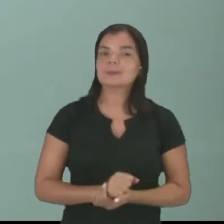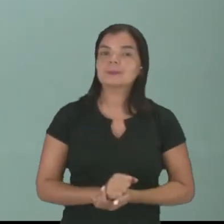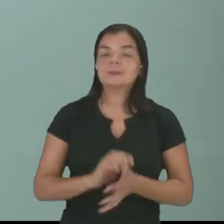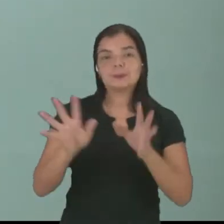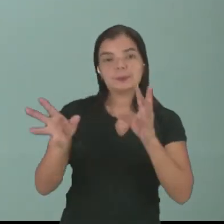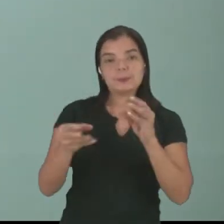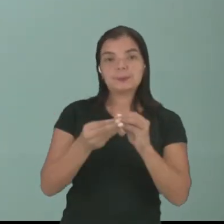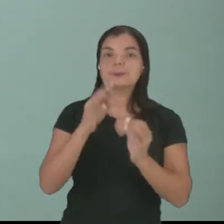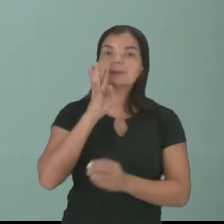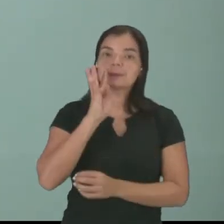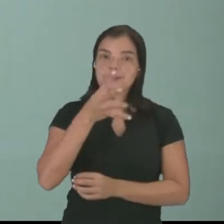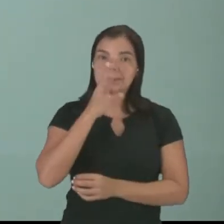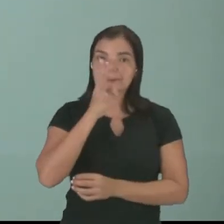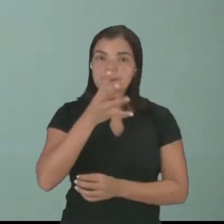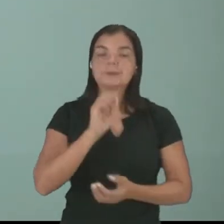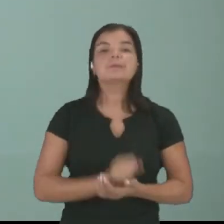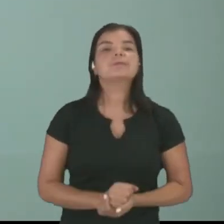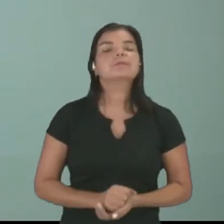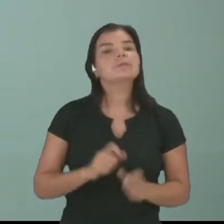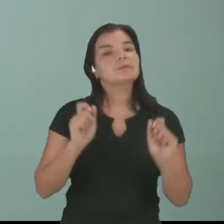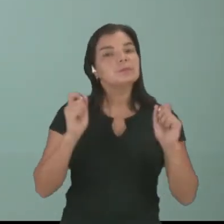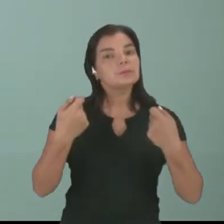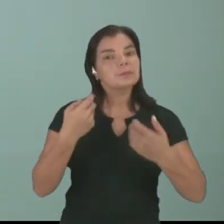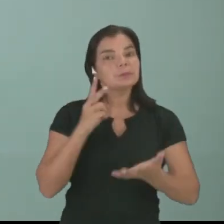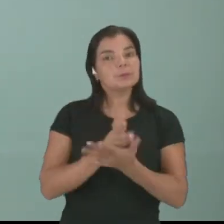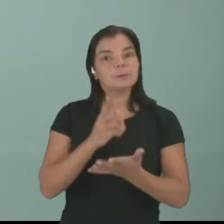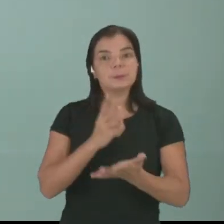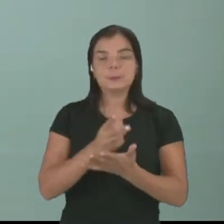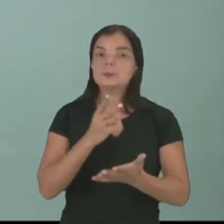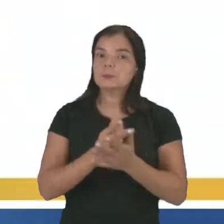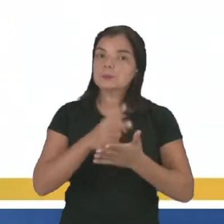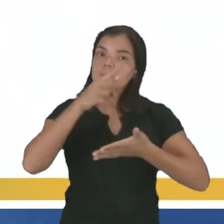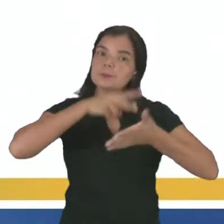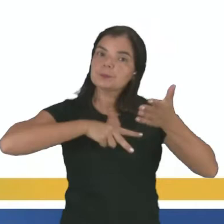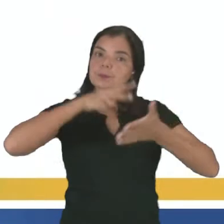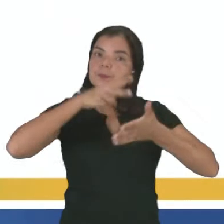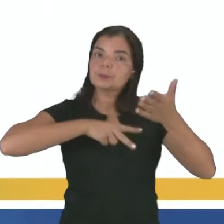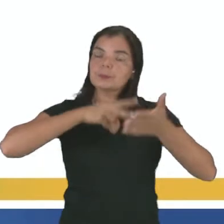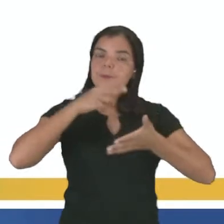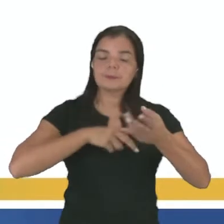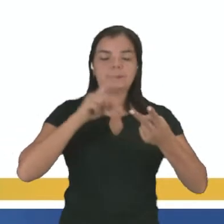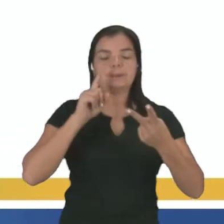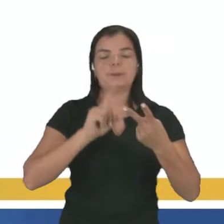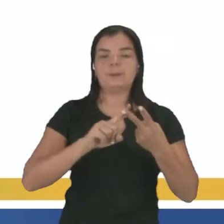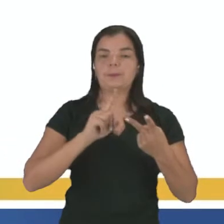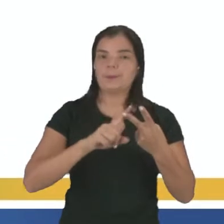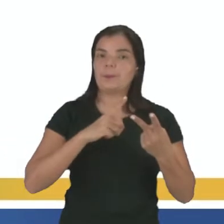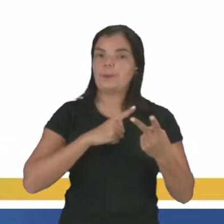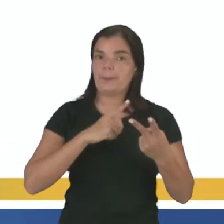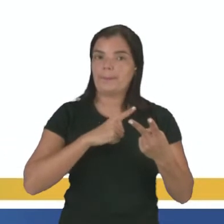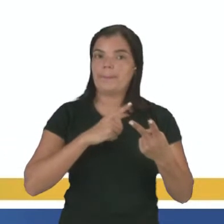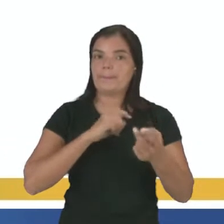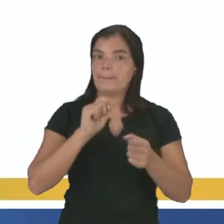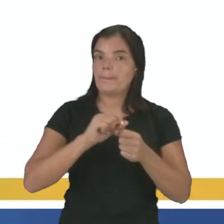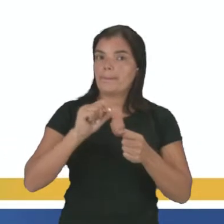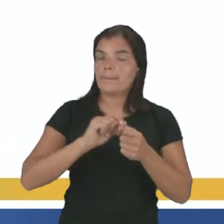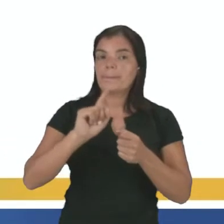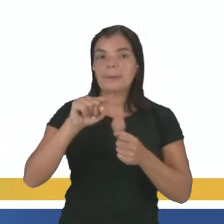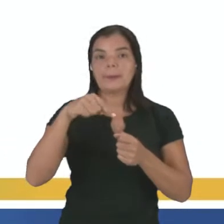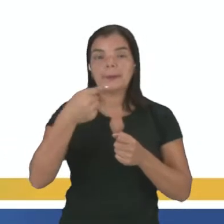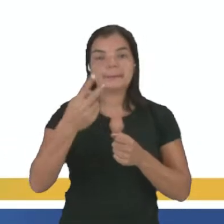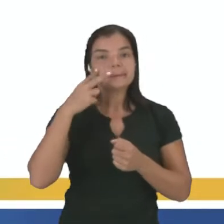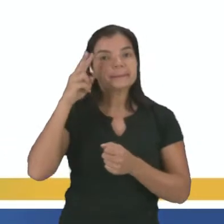resumo crítico. Então, ele deve ser feito sempre a partir de uma leitura, ele deve ser sempre feito depois de